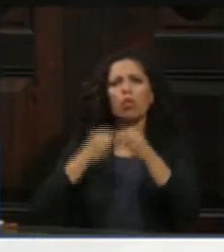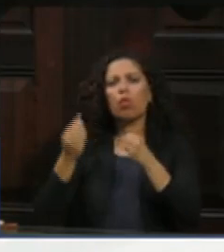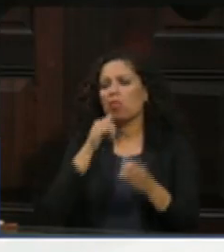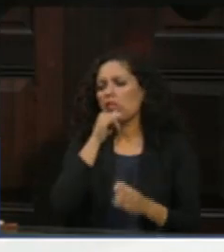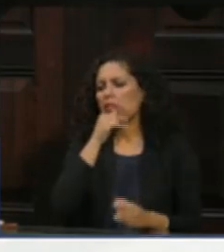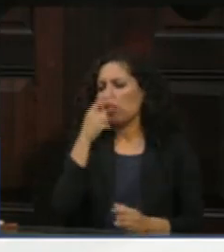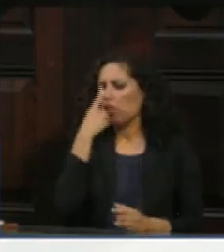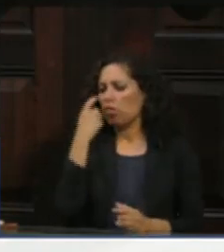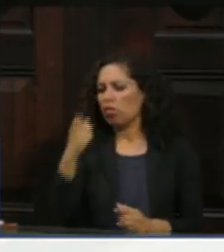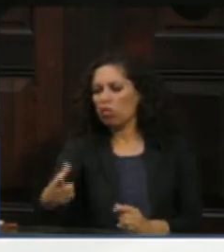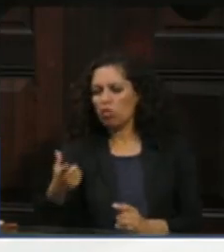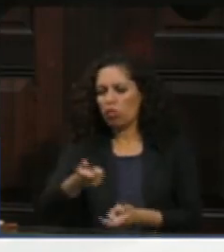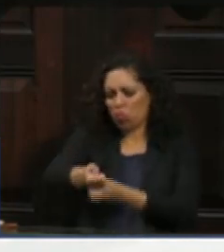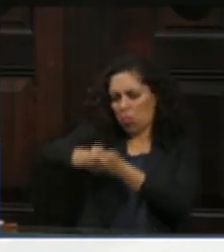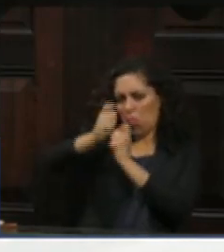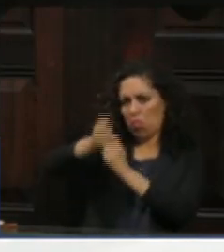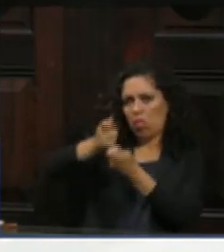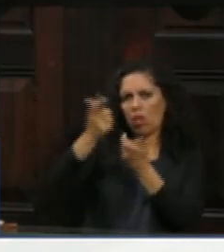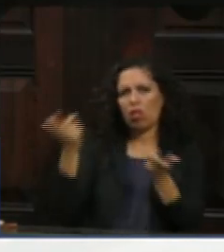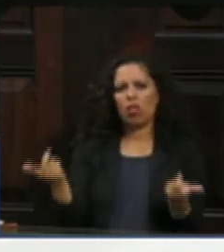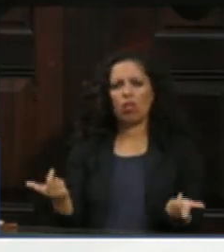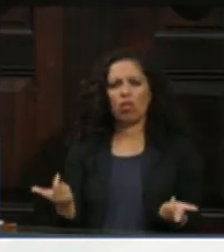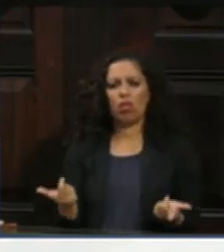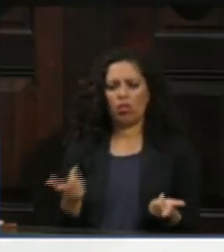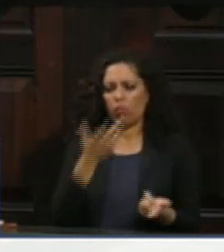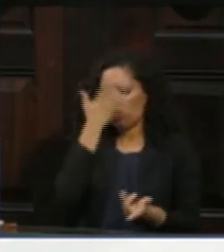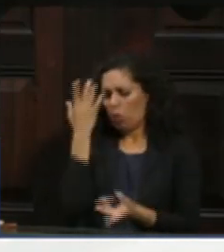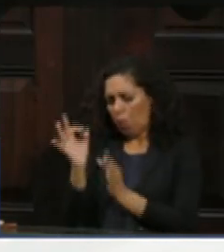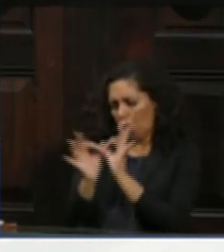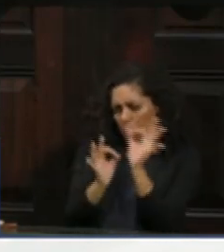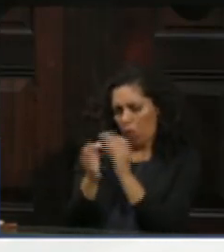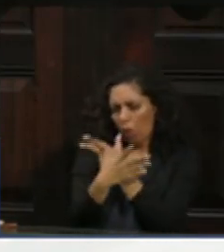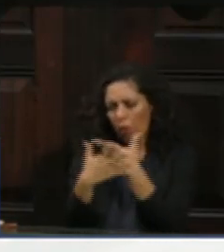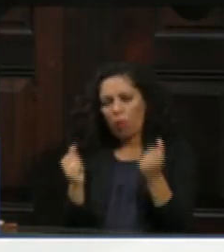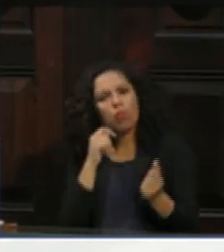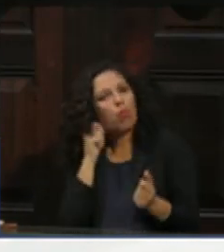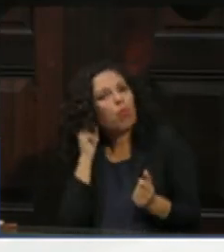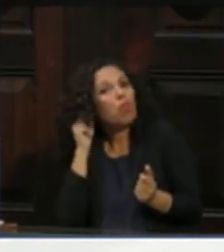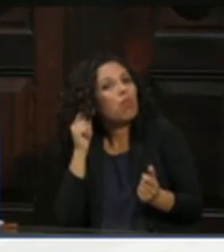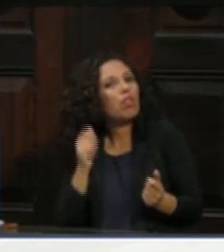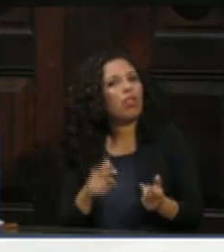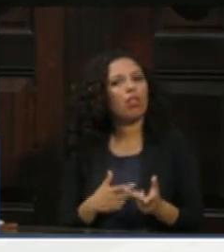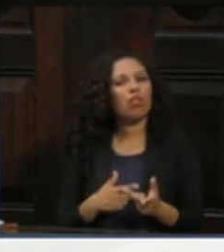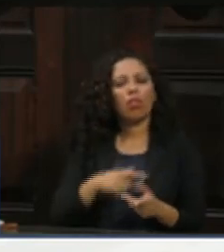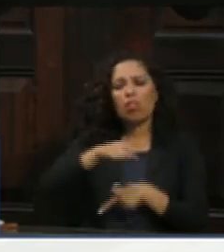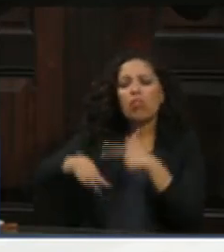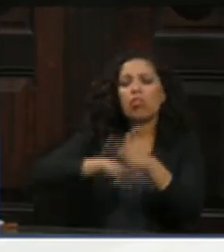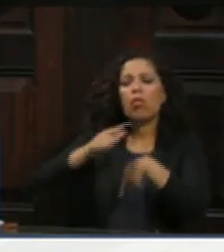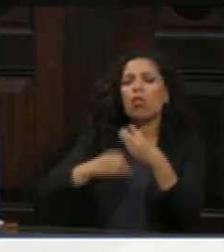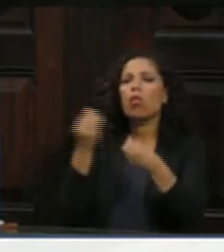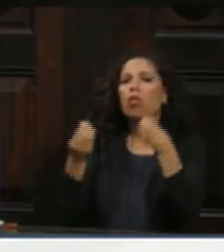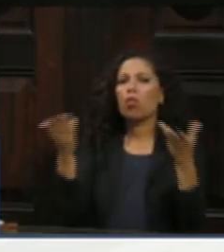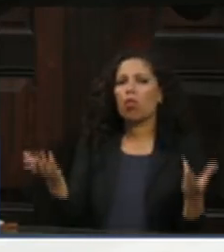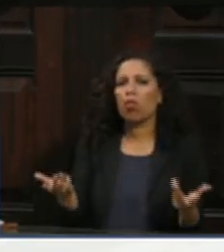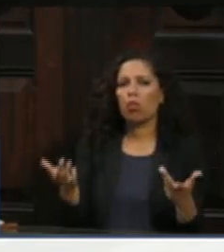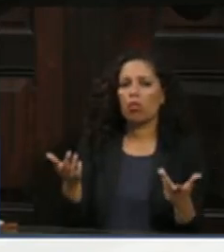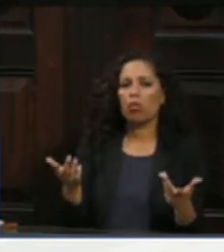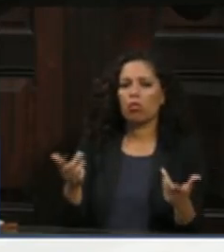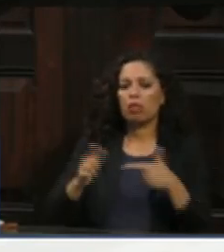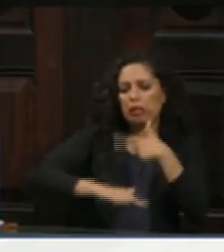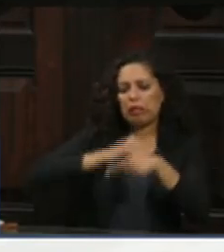economia solidária, e aí está o apoio à educação e formação, o fomento à comercialização,